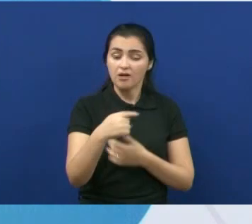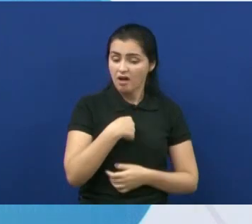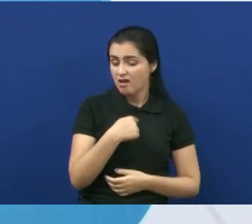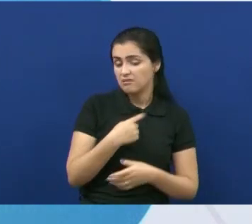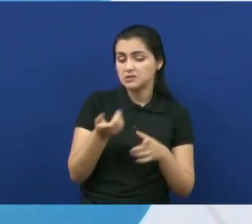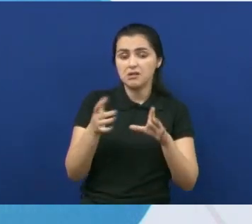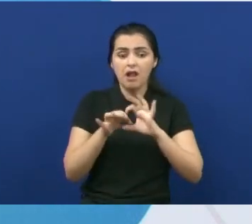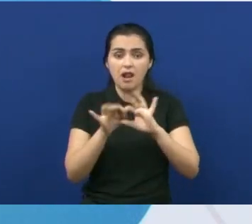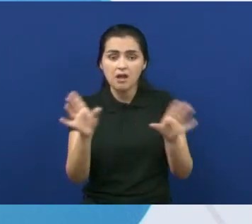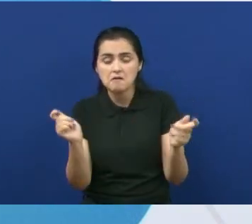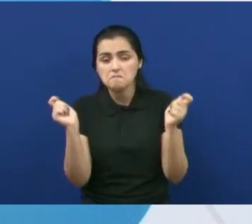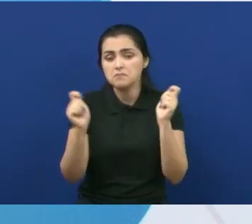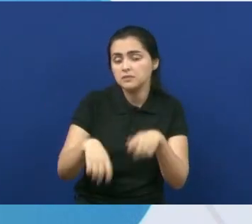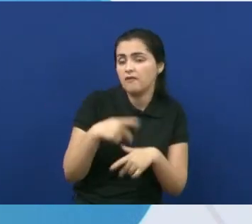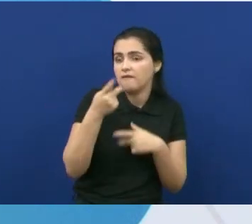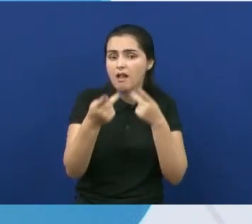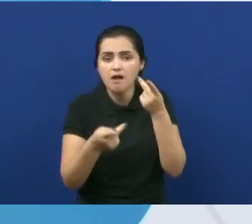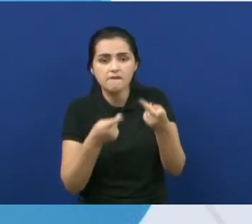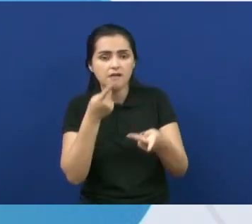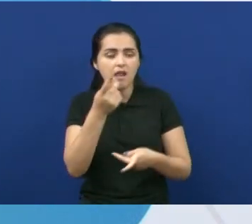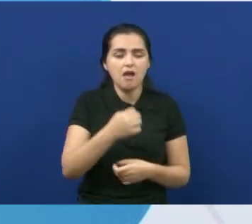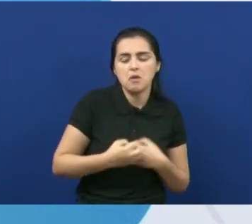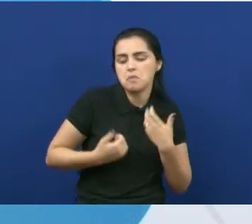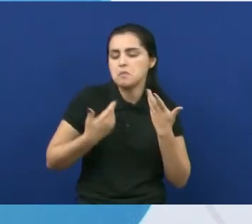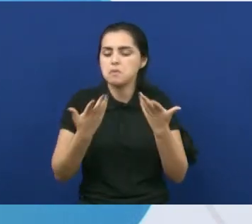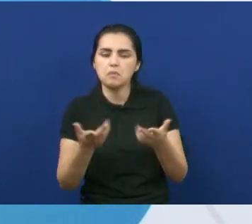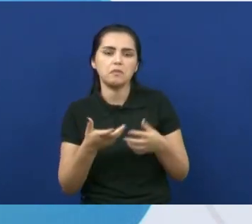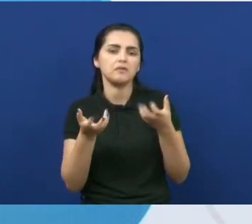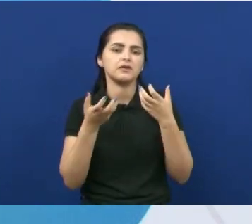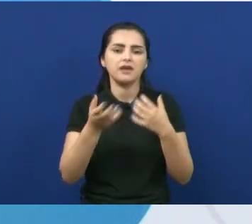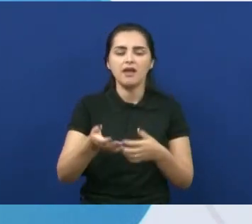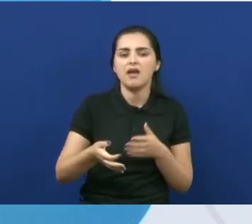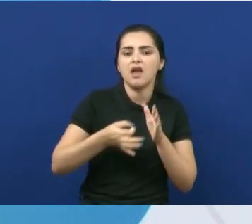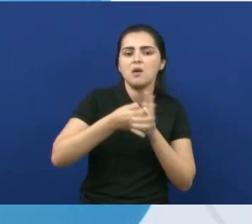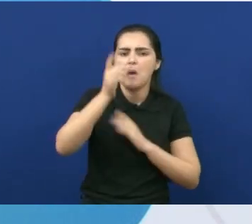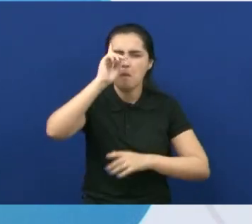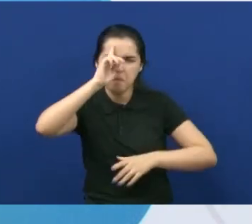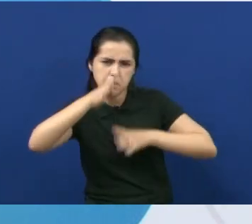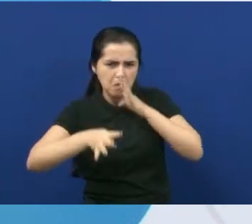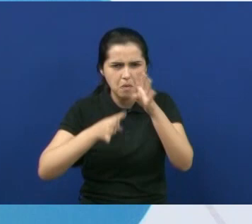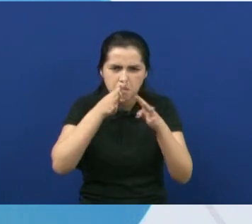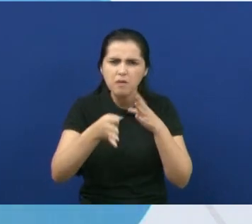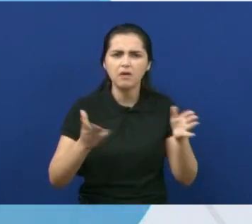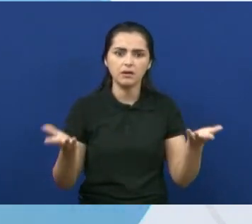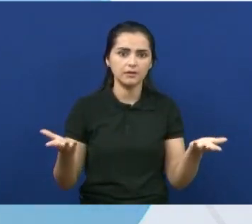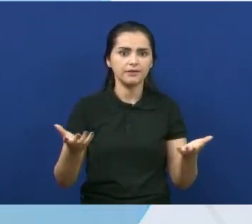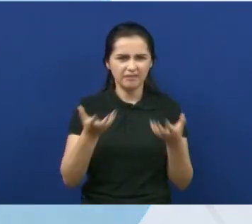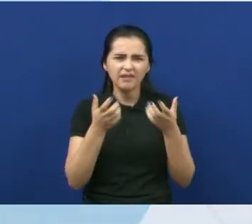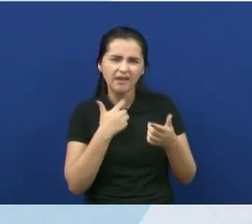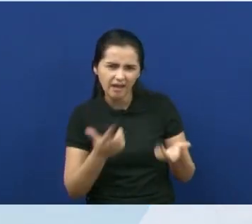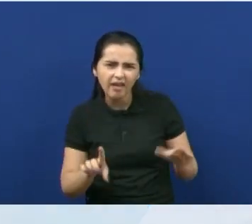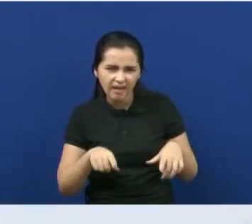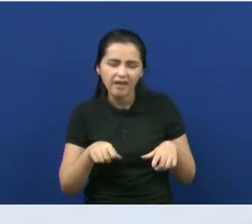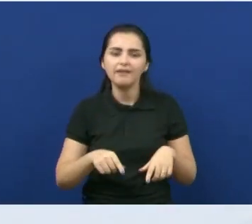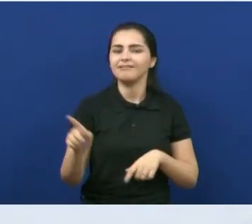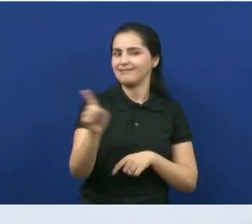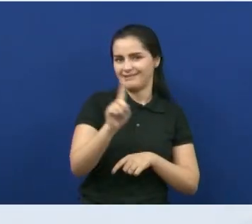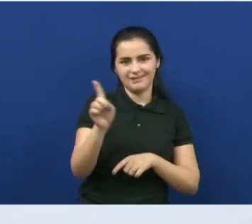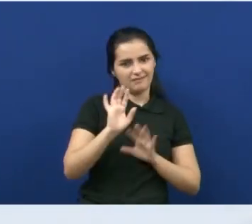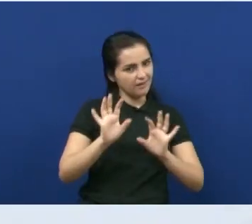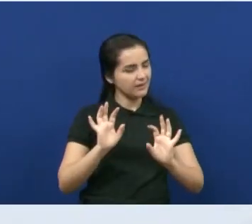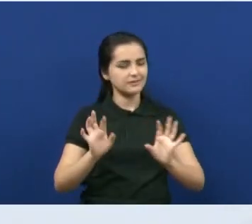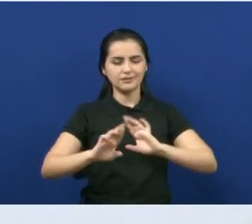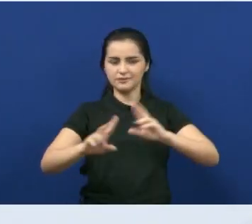livre, posso falar tudo o que eu quero, expressar tudo o que eu quero, criticar tudo o que eu quero? Não, isso não é liberdade de